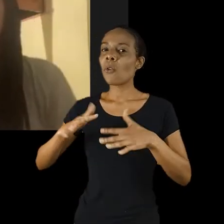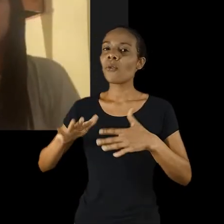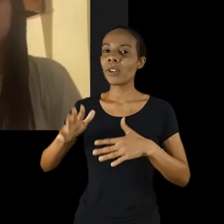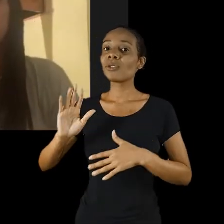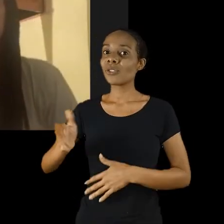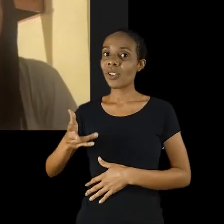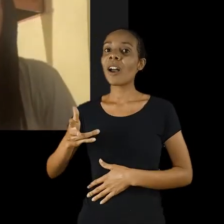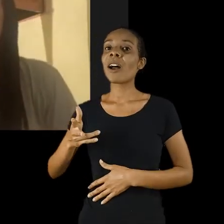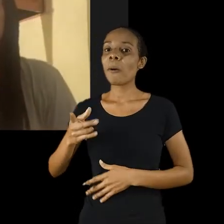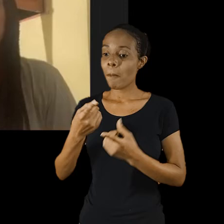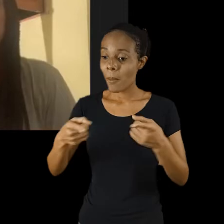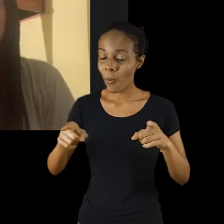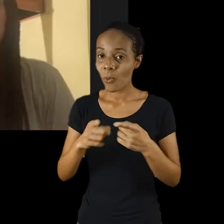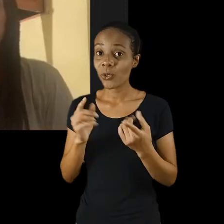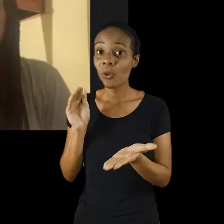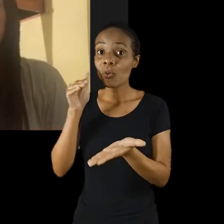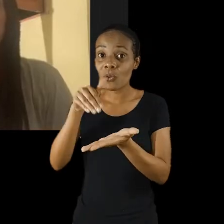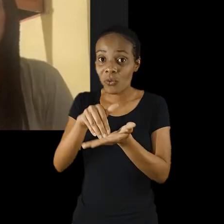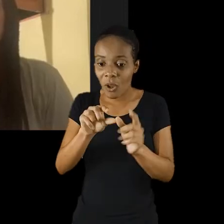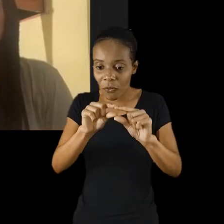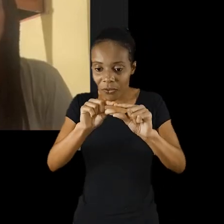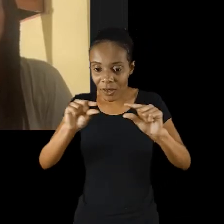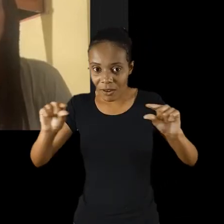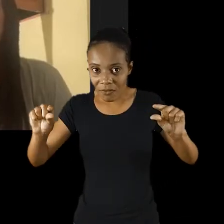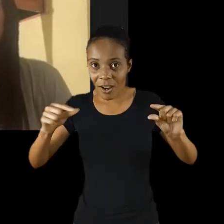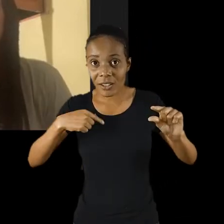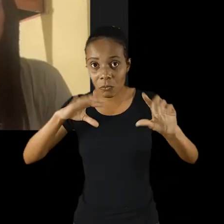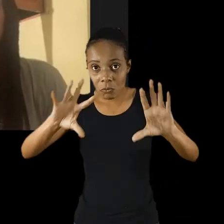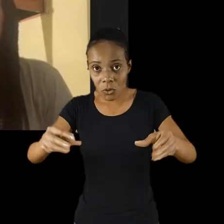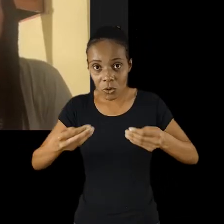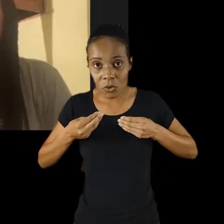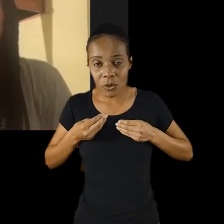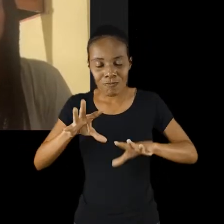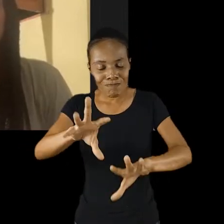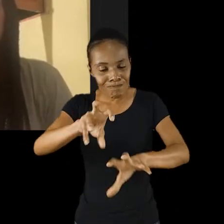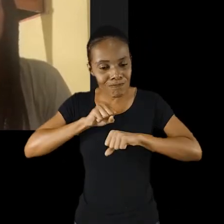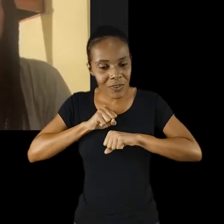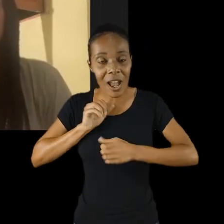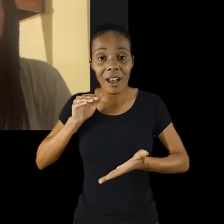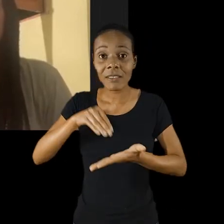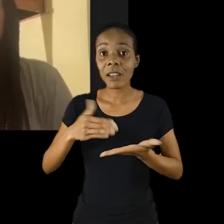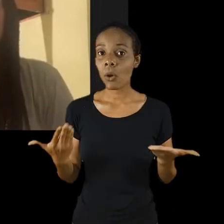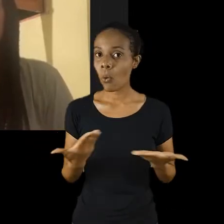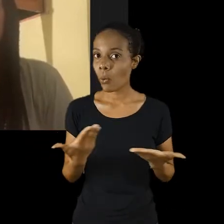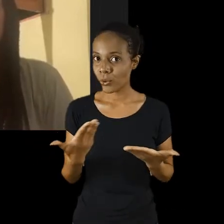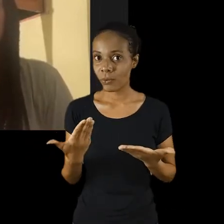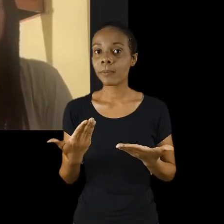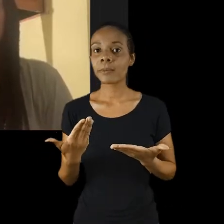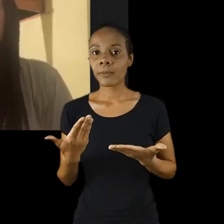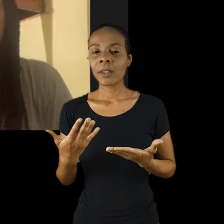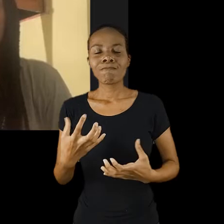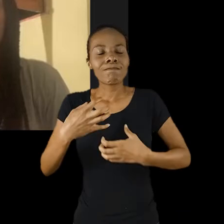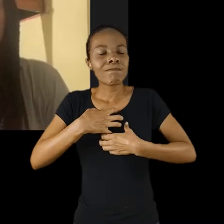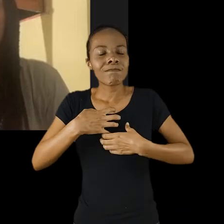eu mudo o final da frase dele e eu trago ele comigo até hoje. E assim, é para mim o que eu sinto assim como o